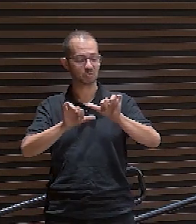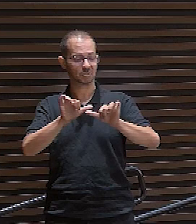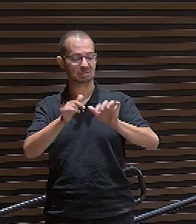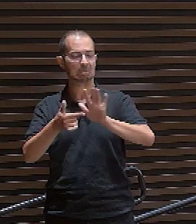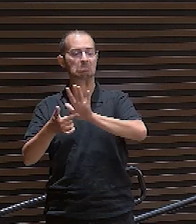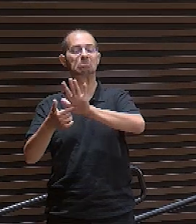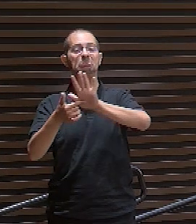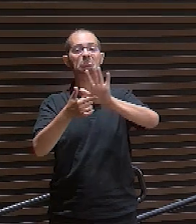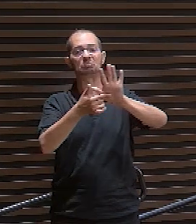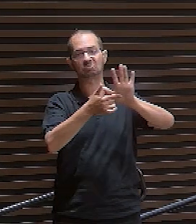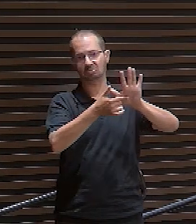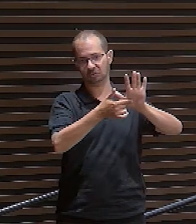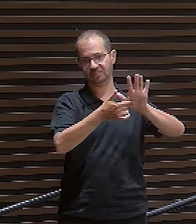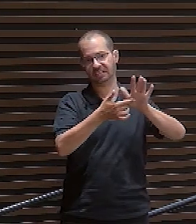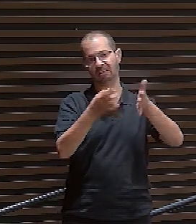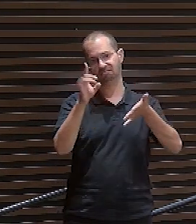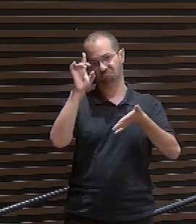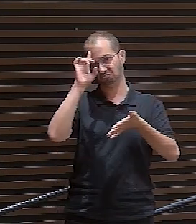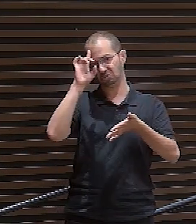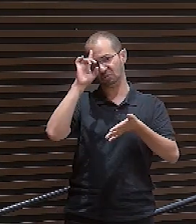performance e à rotina.